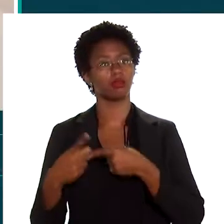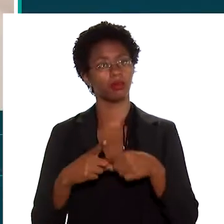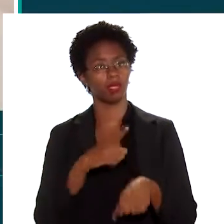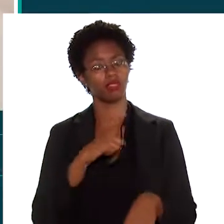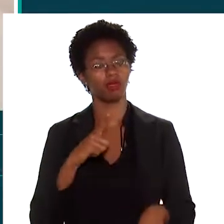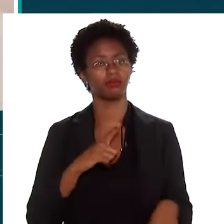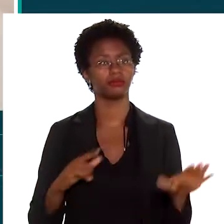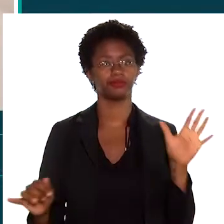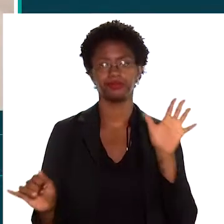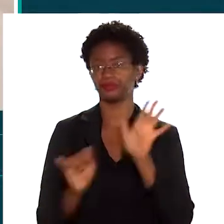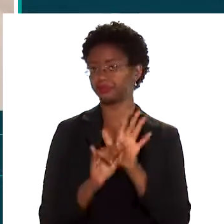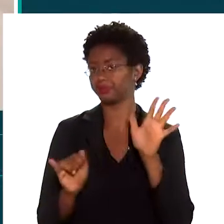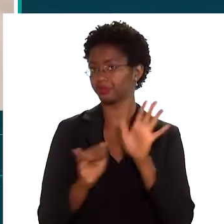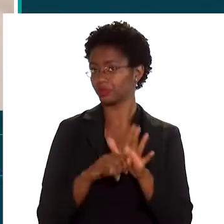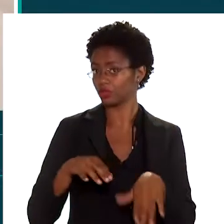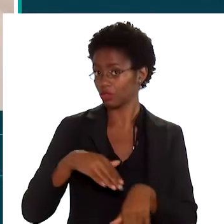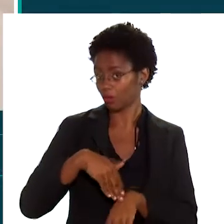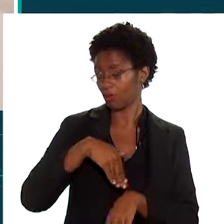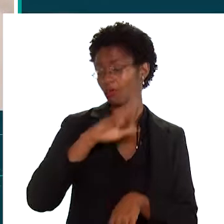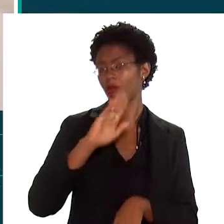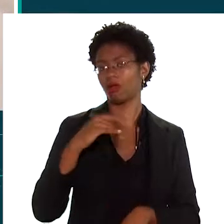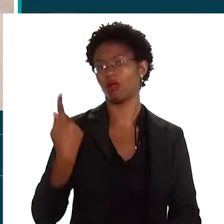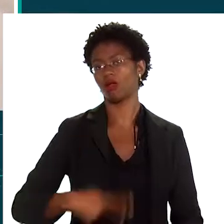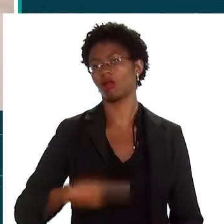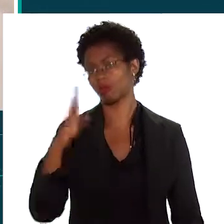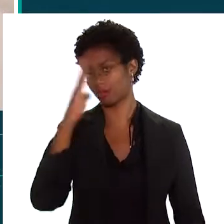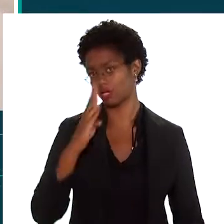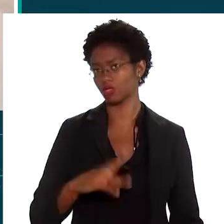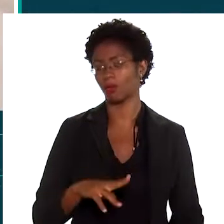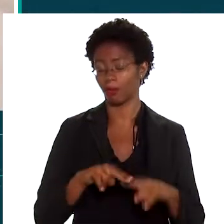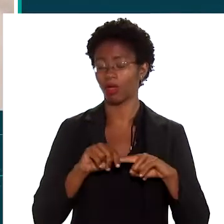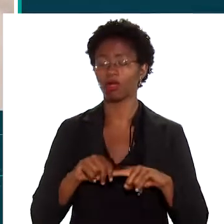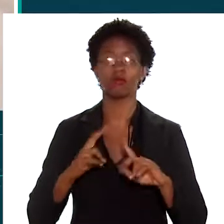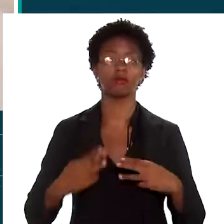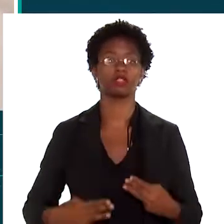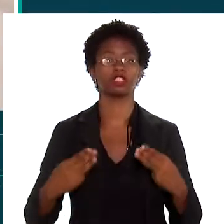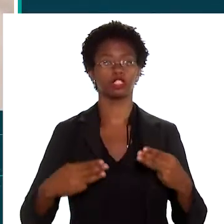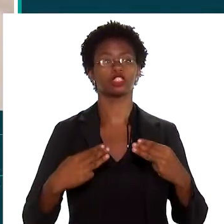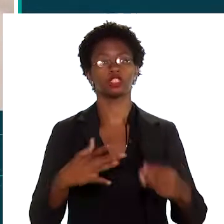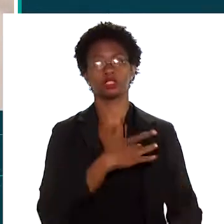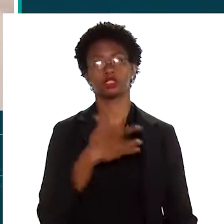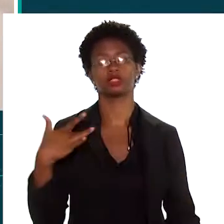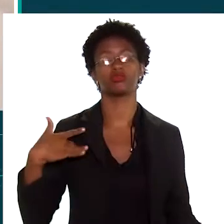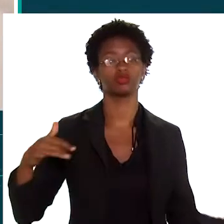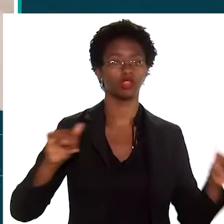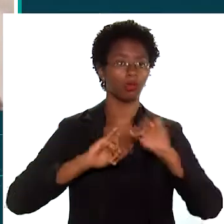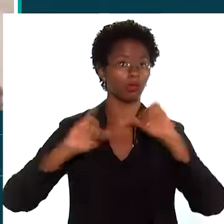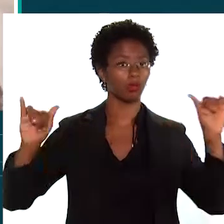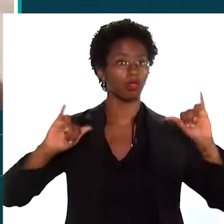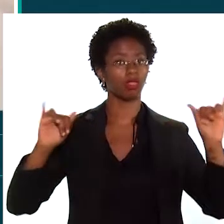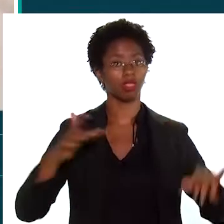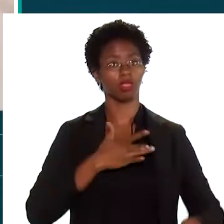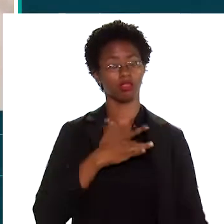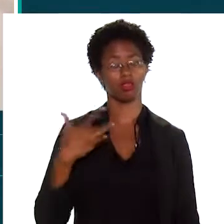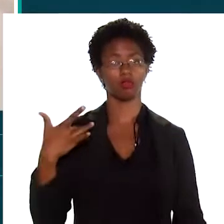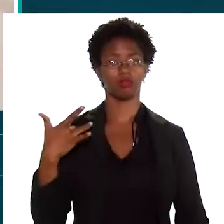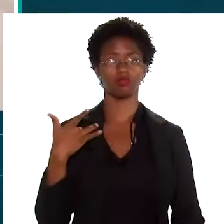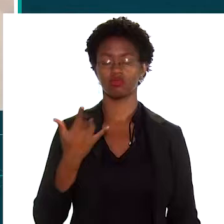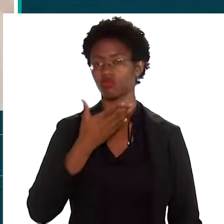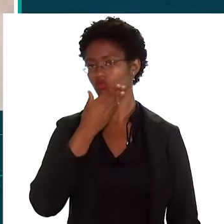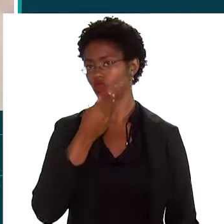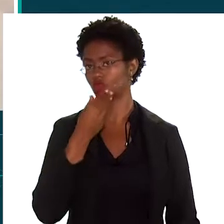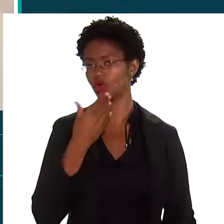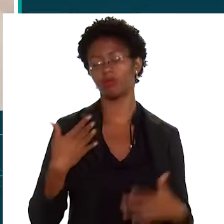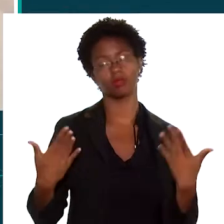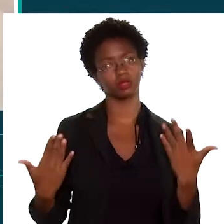a ter uma identidade maior aqui no Brasil a partir do momento que o Ministério da Saúde fez uma divulgação sobre a saúde do homem,